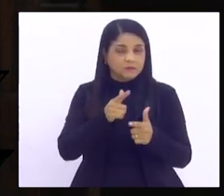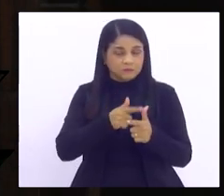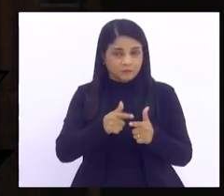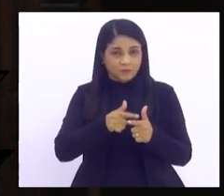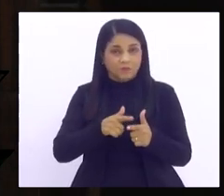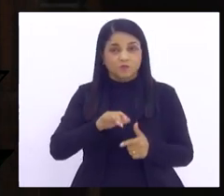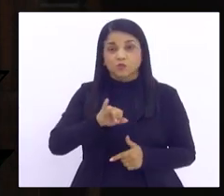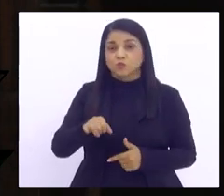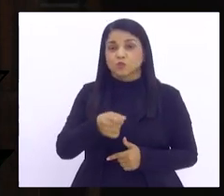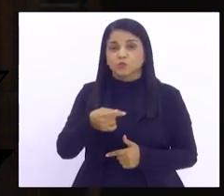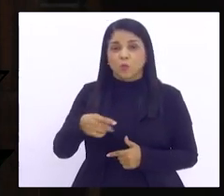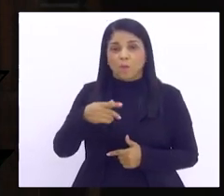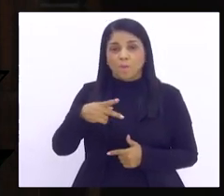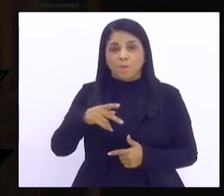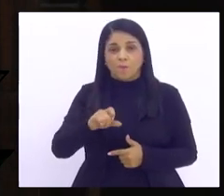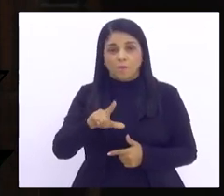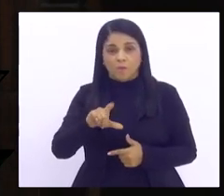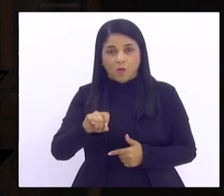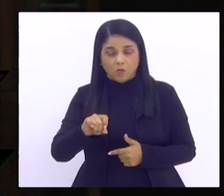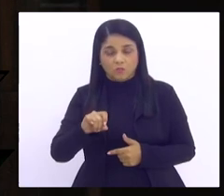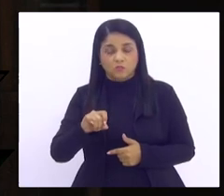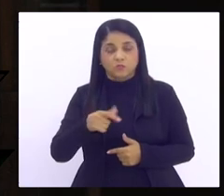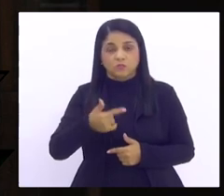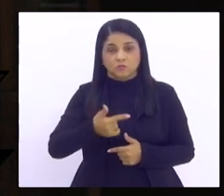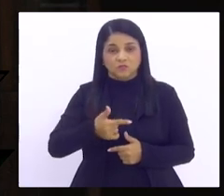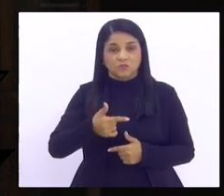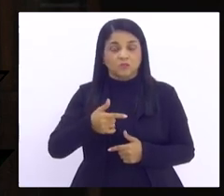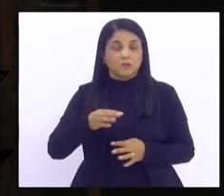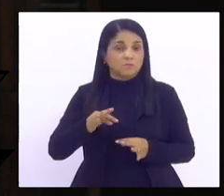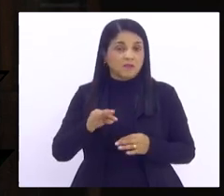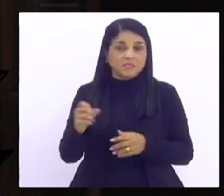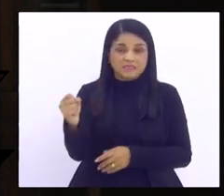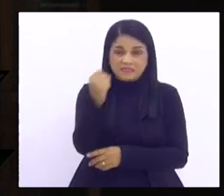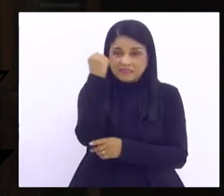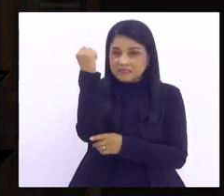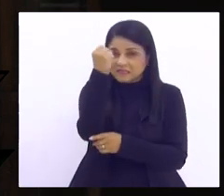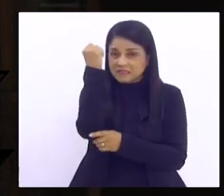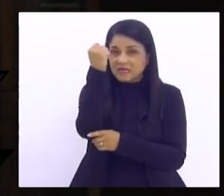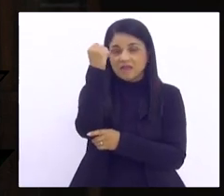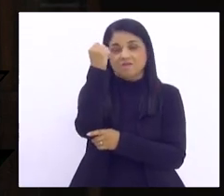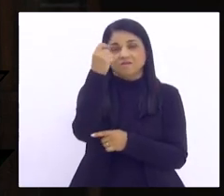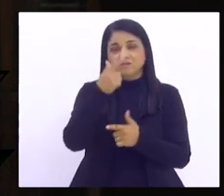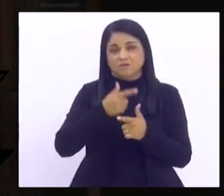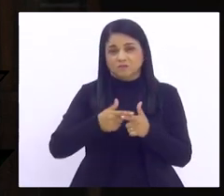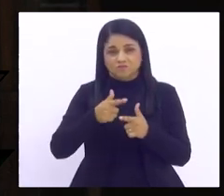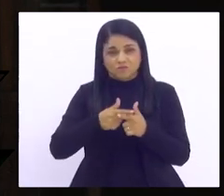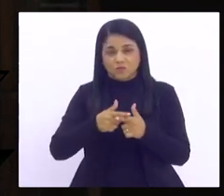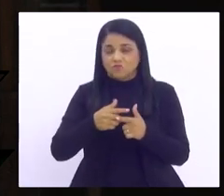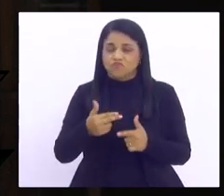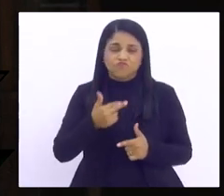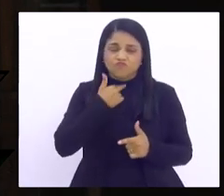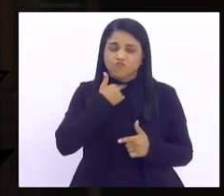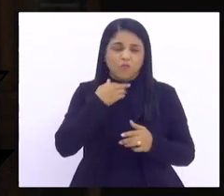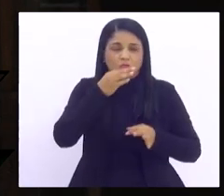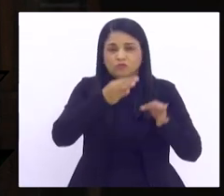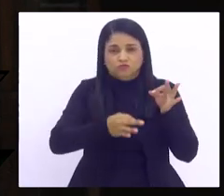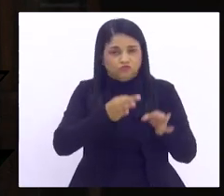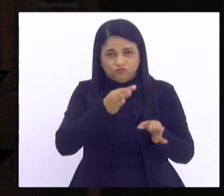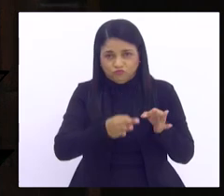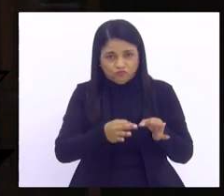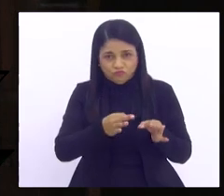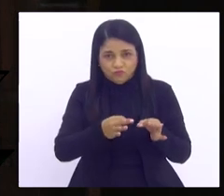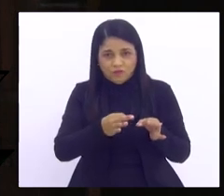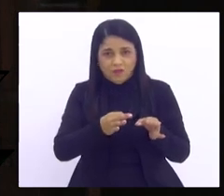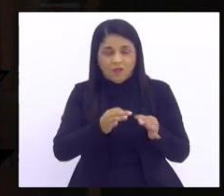II? Por mais graves e dramáticas que sejam, nunca podem justificar a supressão